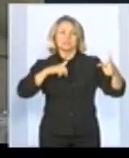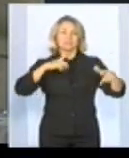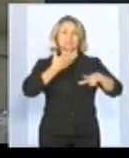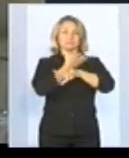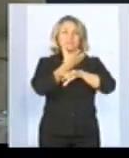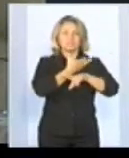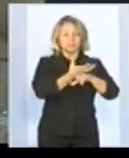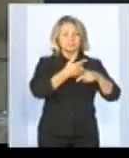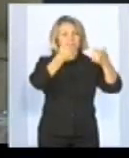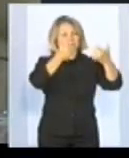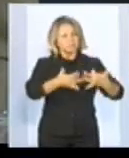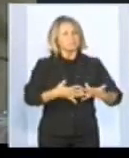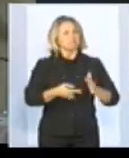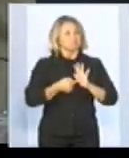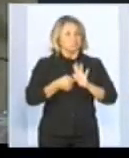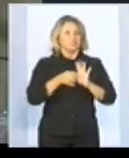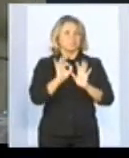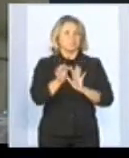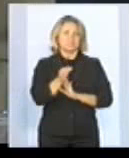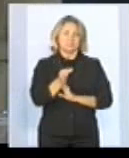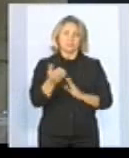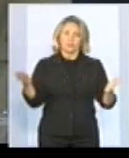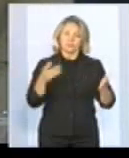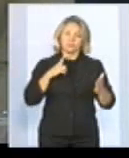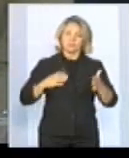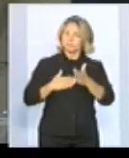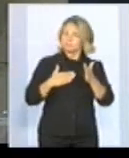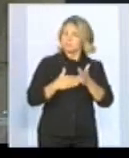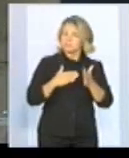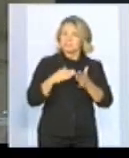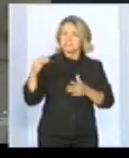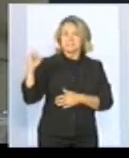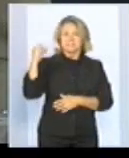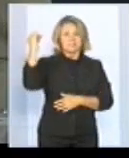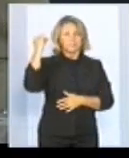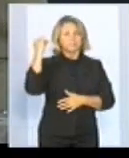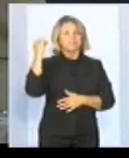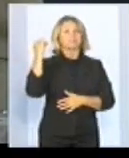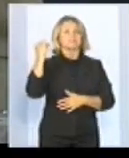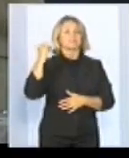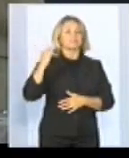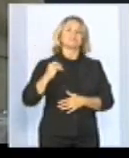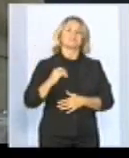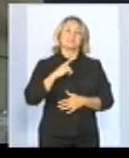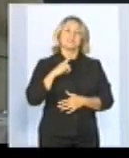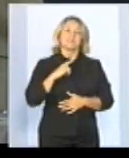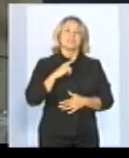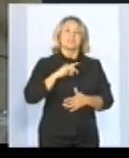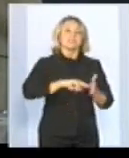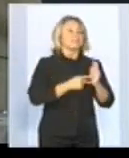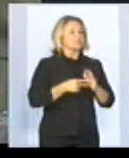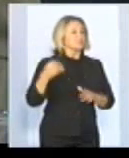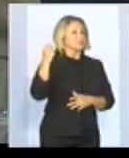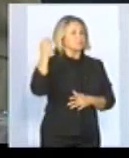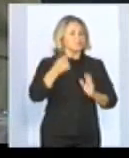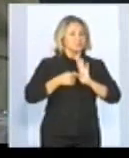conteúdo, elas fazem sentido. Existe hoje uma barreira de entrada muito significativa que impede o escoamento, a produção,